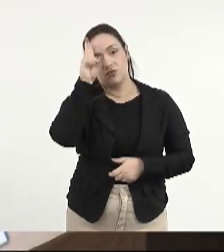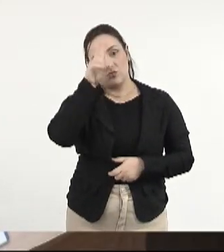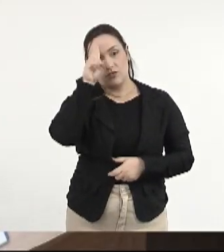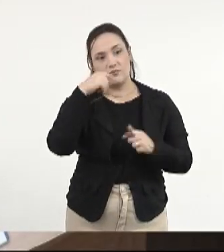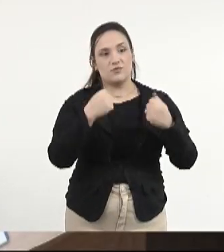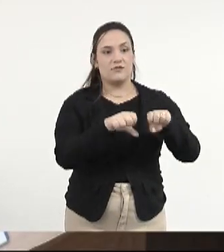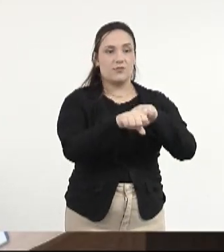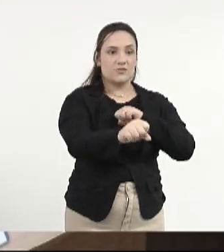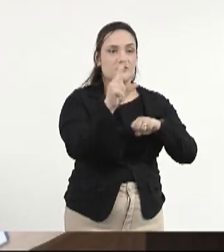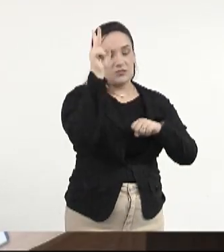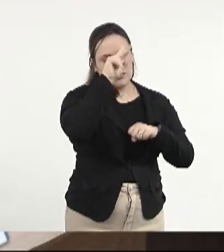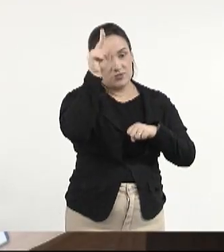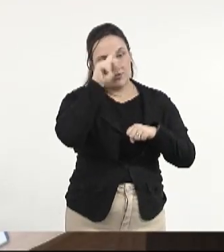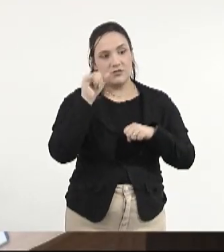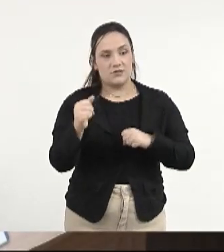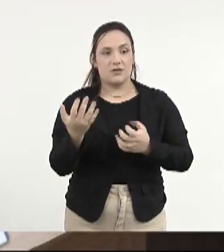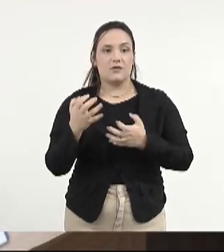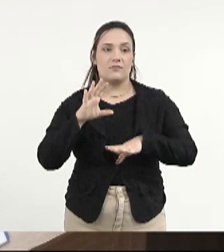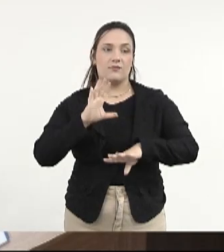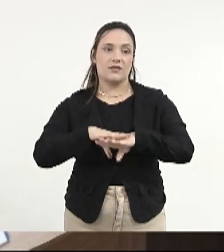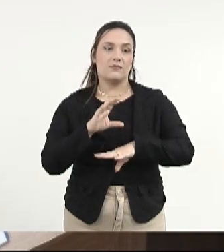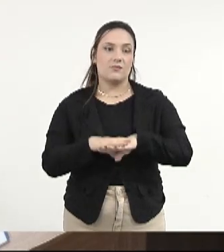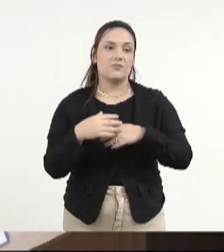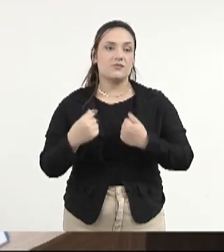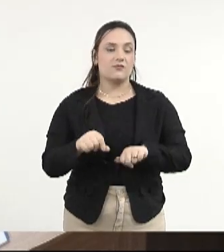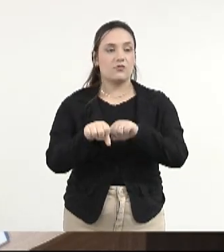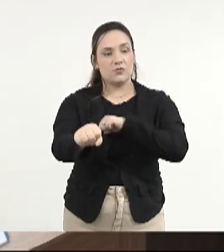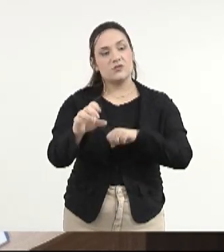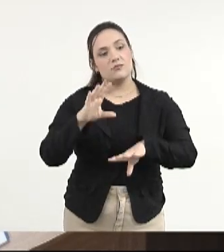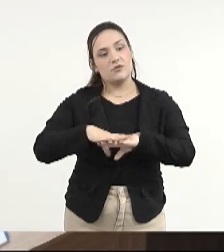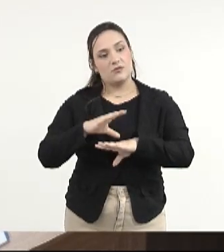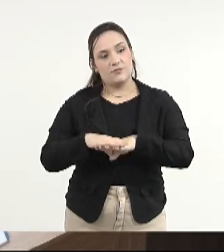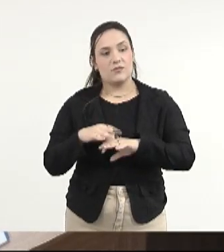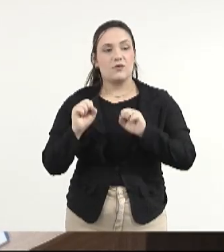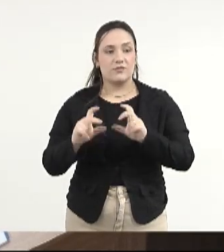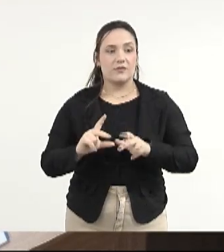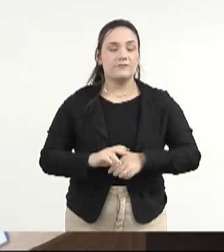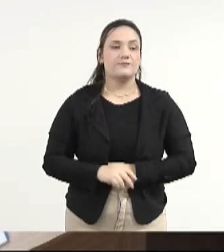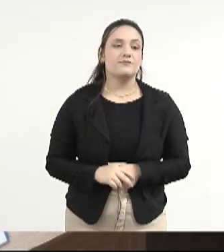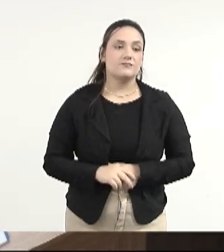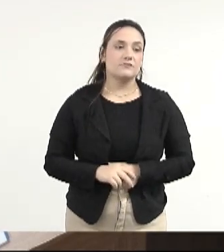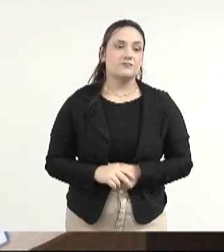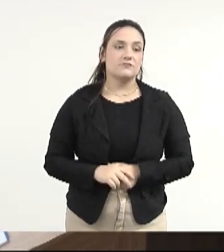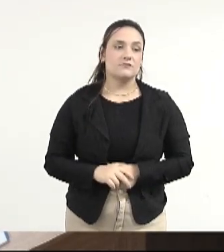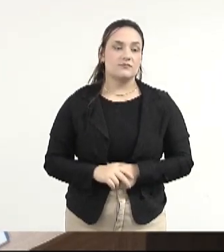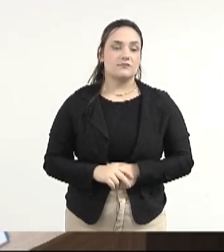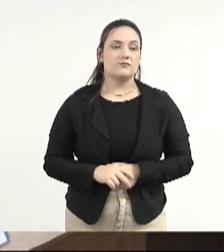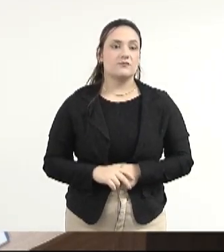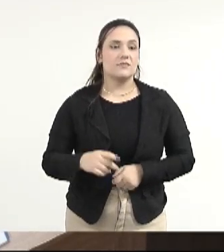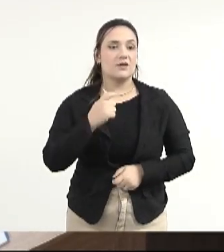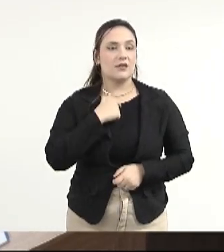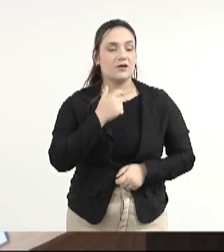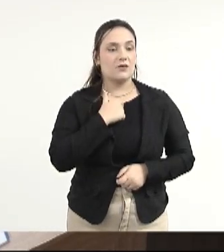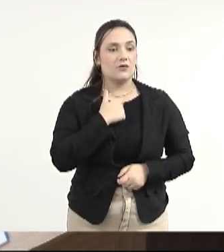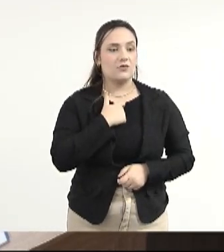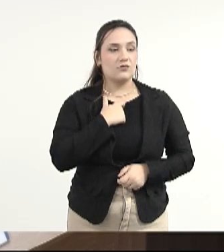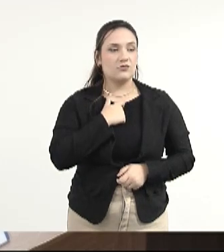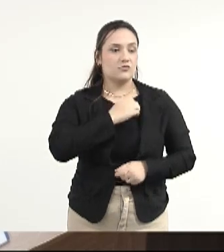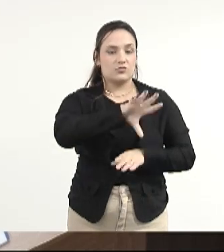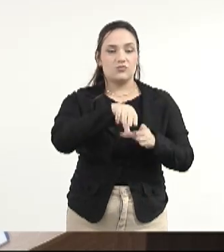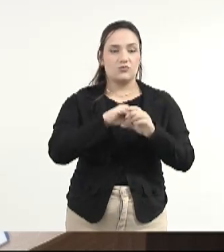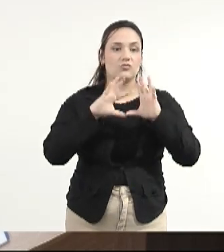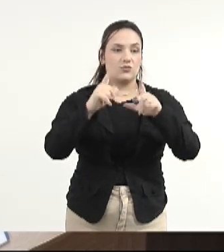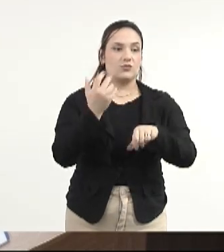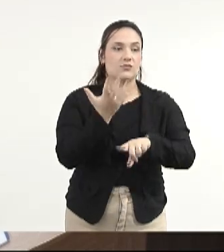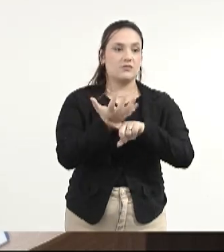que ser formado em história, para dar aula de matemática, você tem que ser formado em matemática e assim por diante. A época que eu dei aula, a gente juntava todas